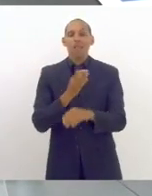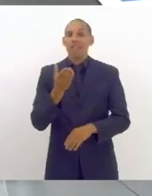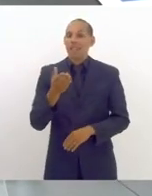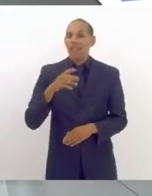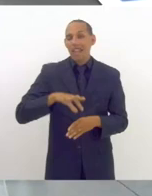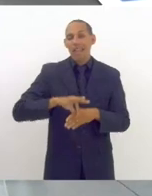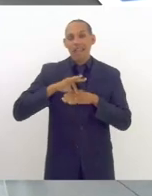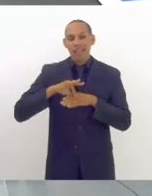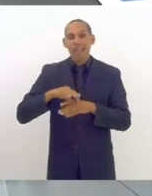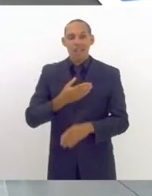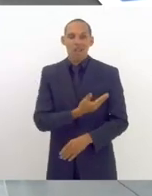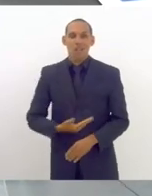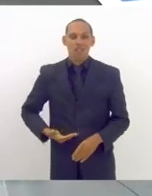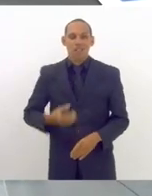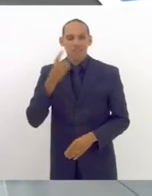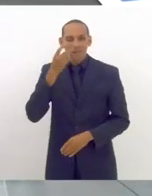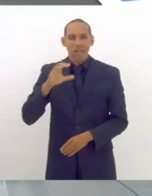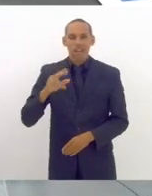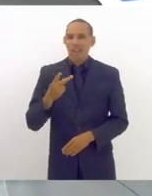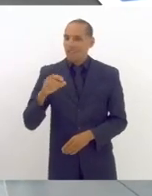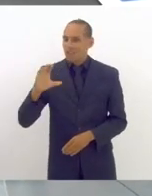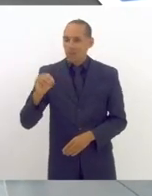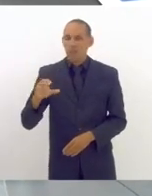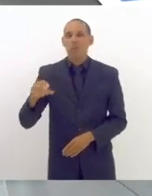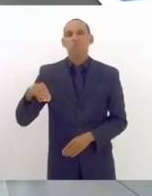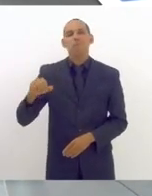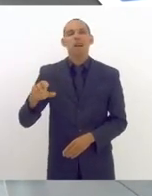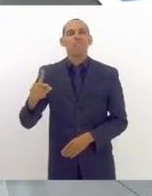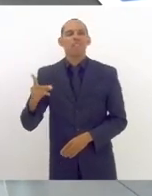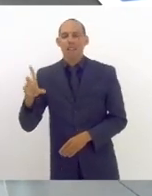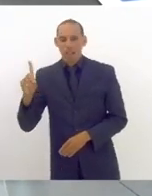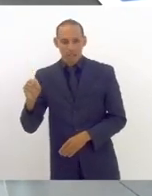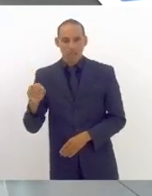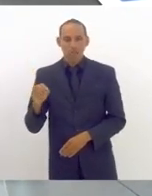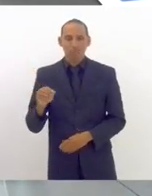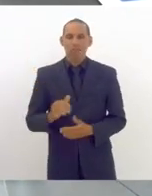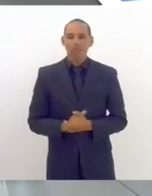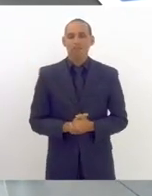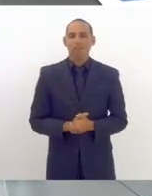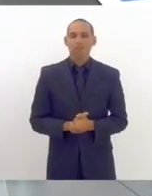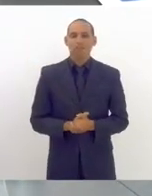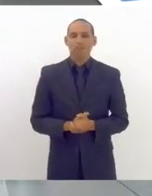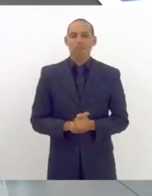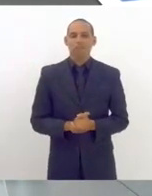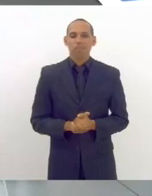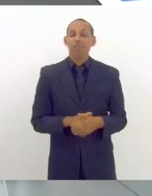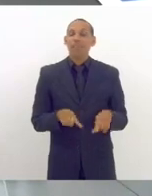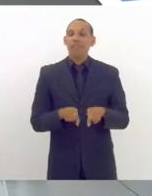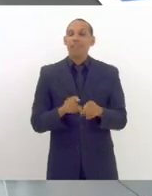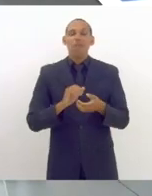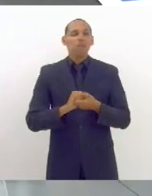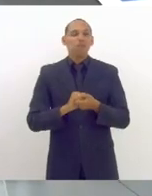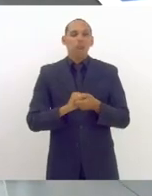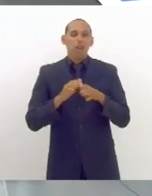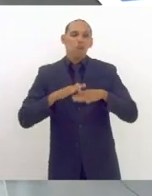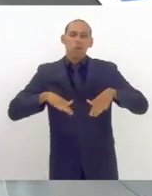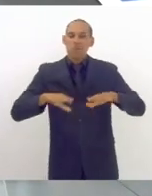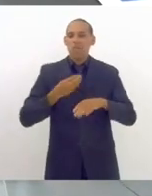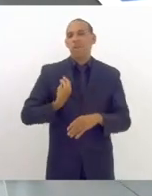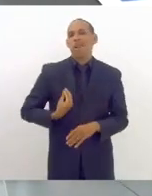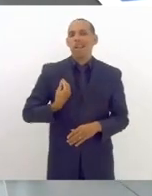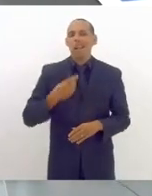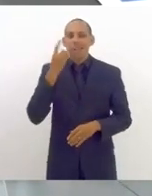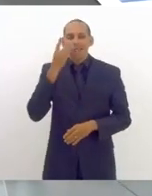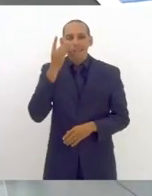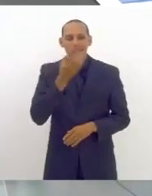governo e Deputado Estadual Chico Machado cumprimentar a todos presentes todos